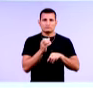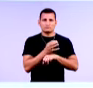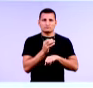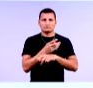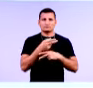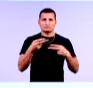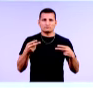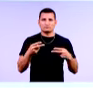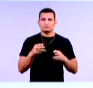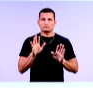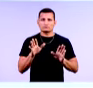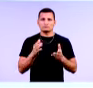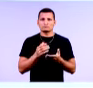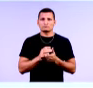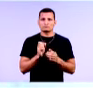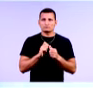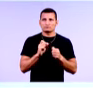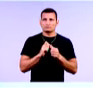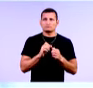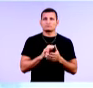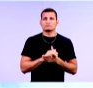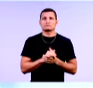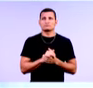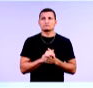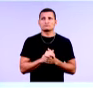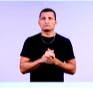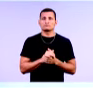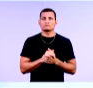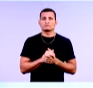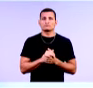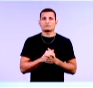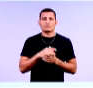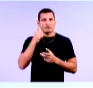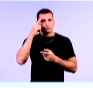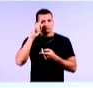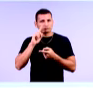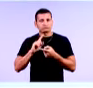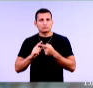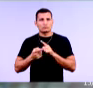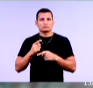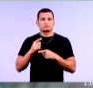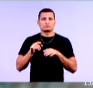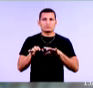fazer um passado aqui na lógica de programação. Vamos definir variáveis.